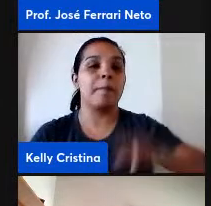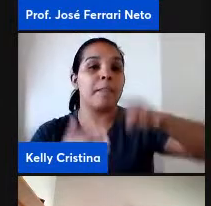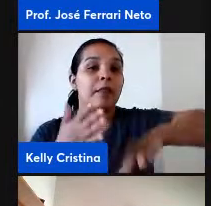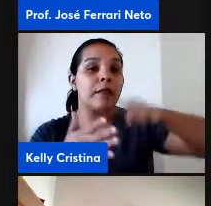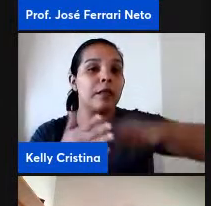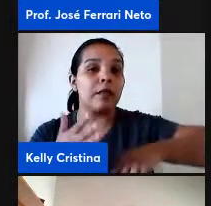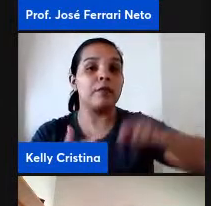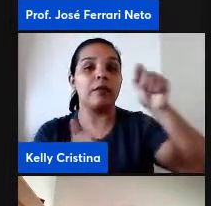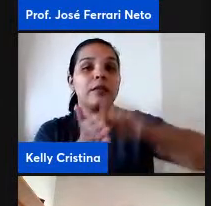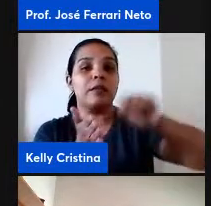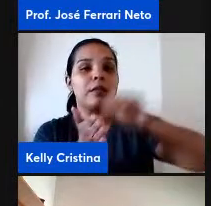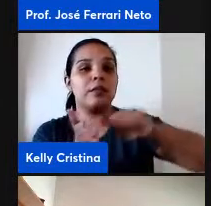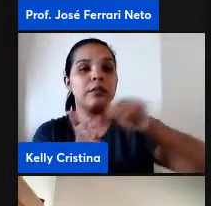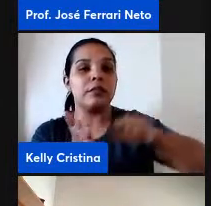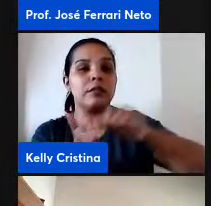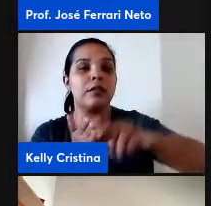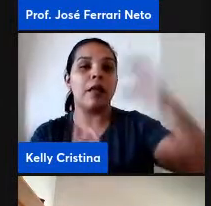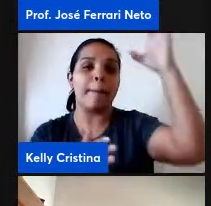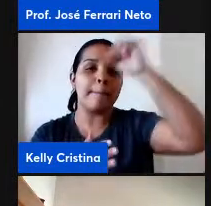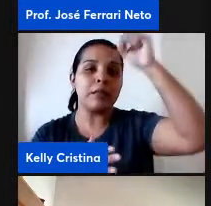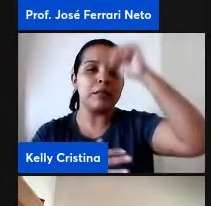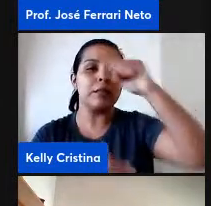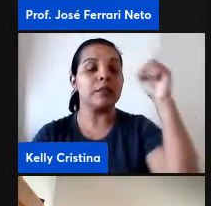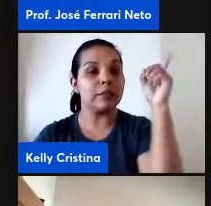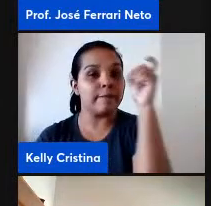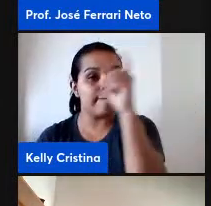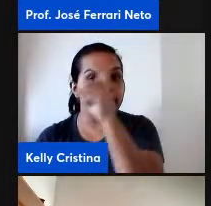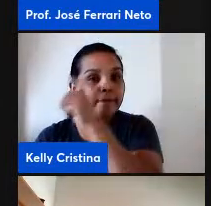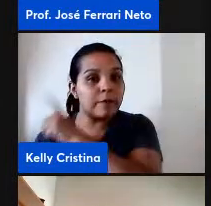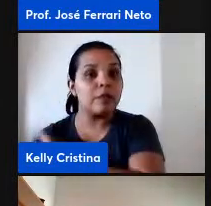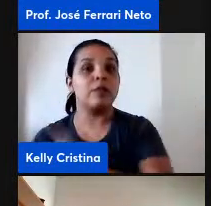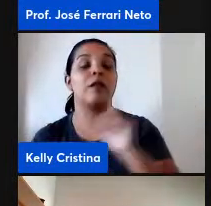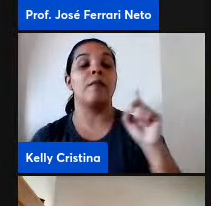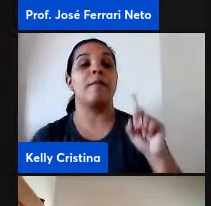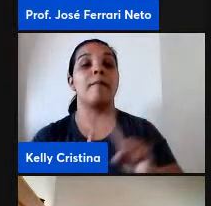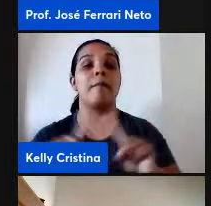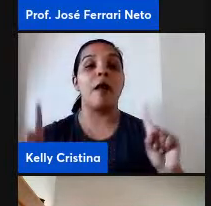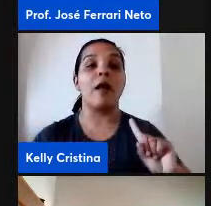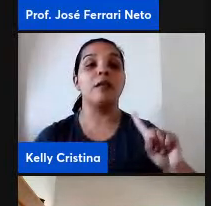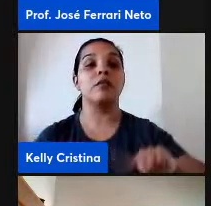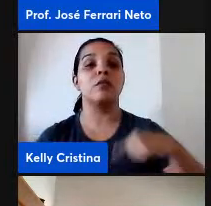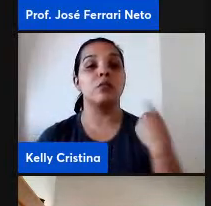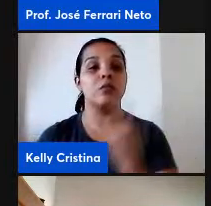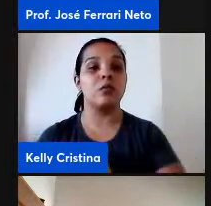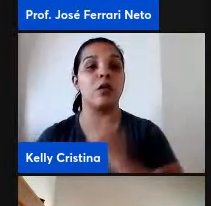uma aprendizagem muito complexa, mas as nossas crianças...